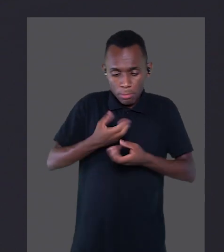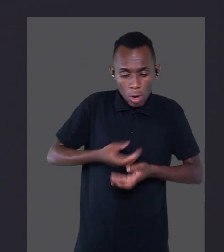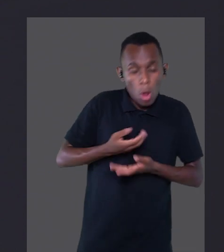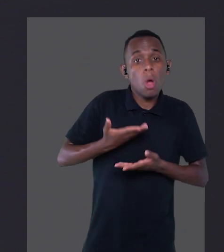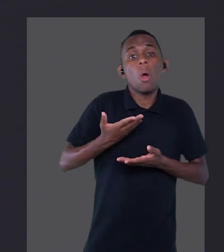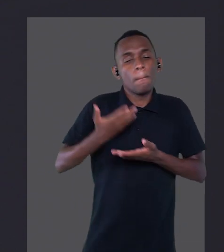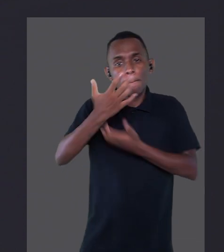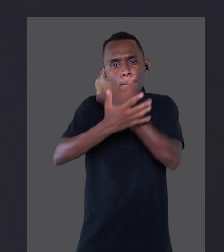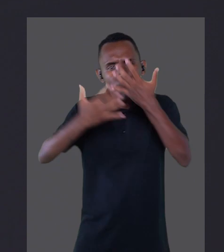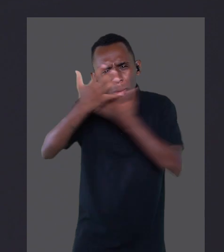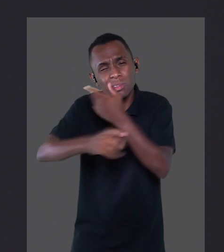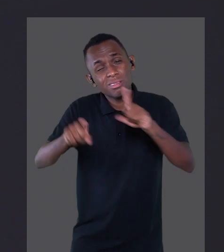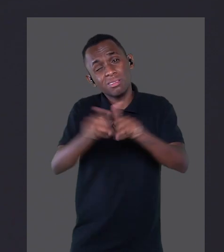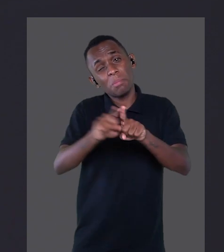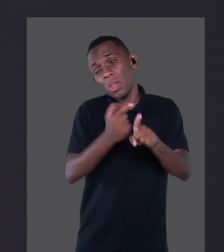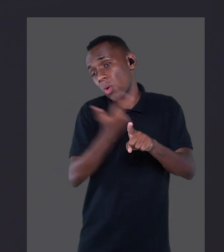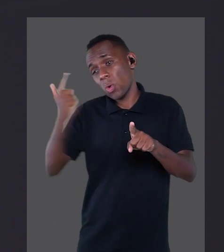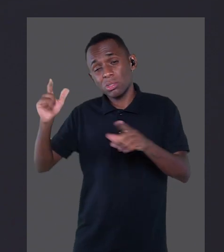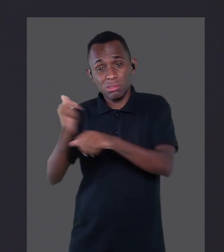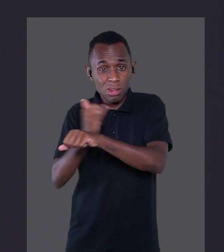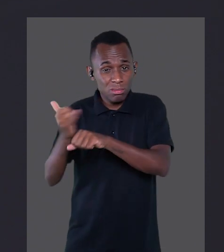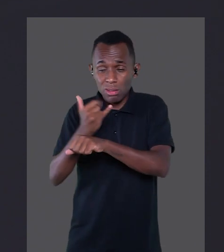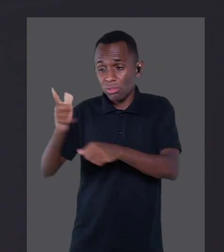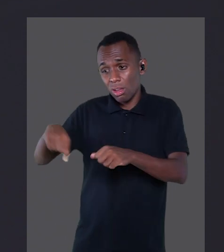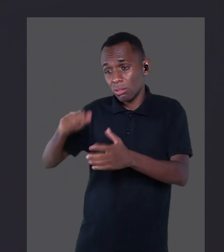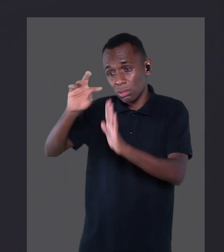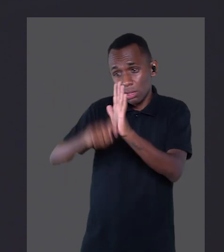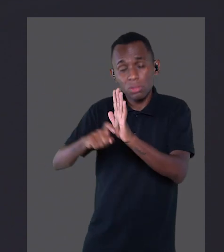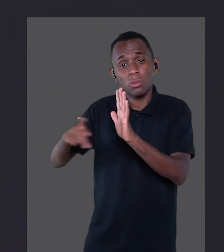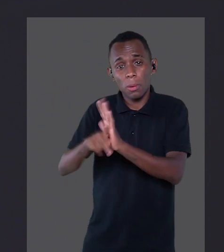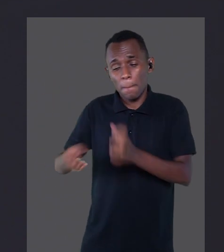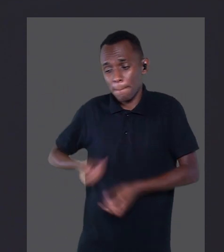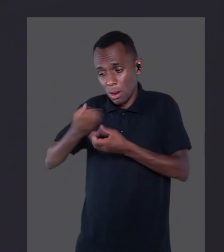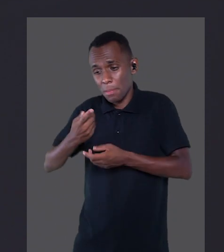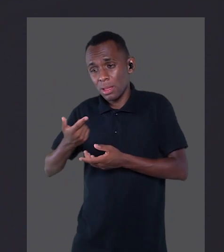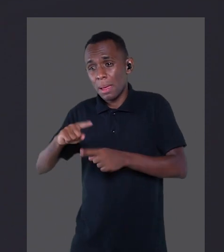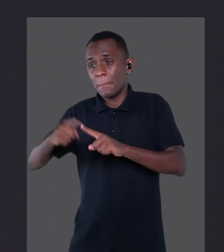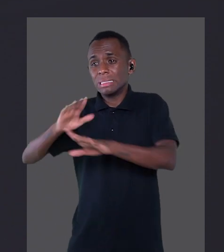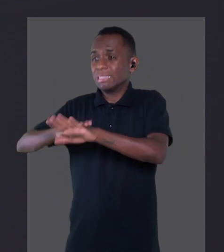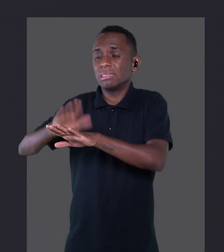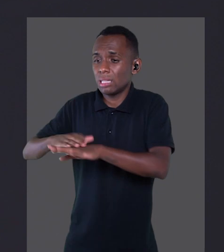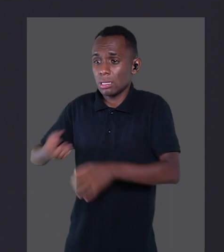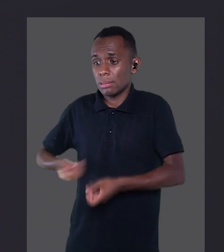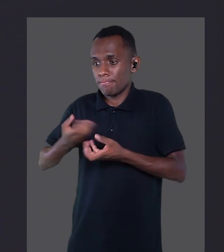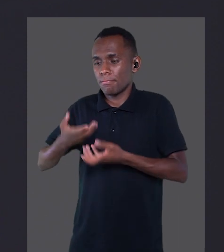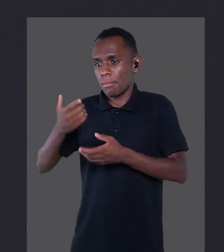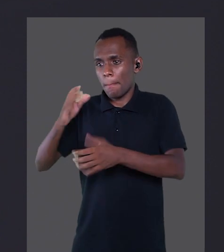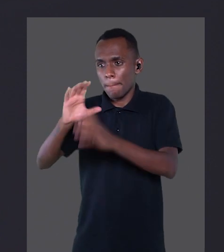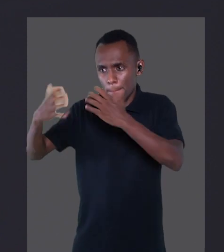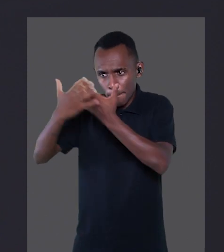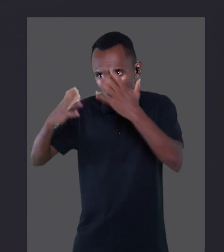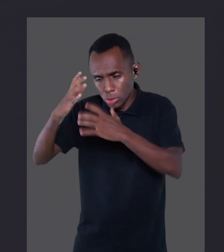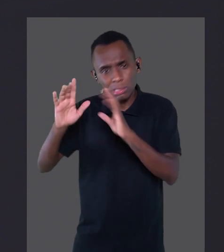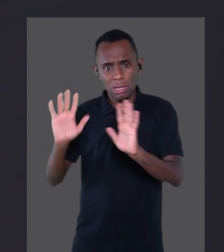muito seca e antimusical. O João Cabral de Melo Neto, um dos grandes